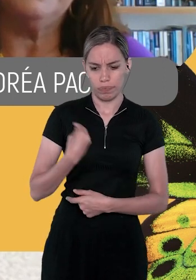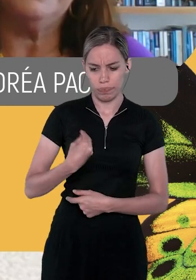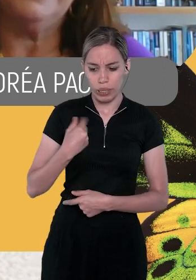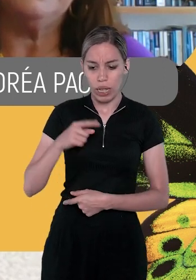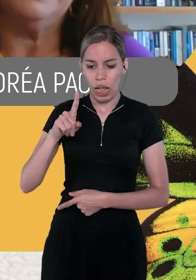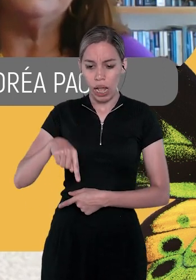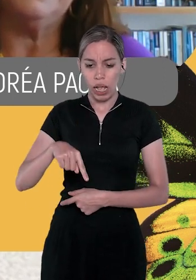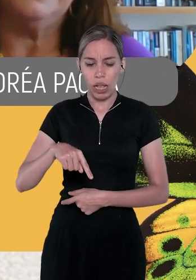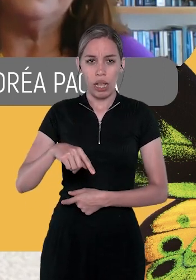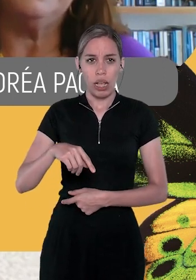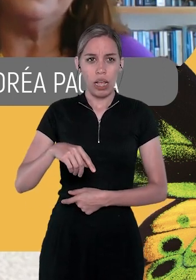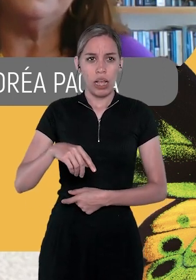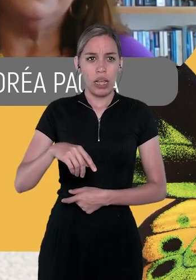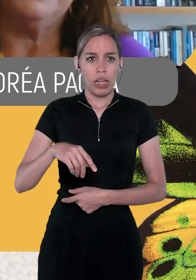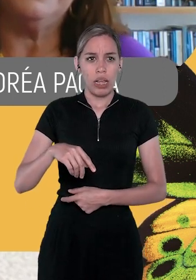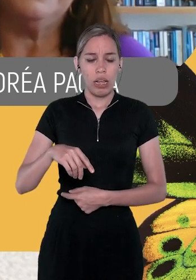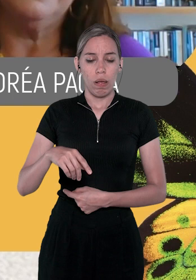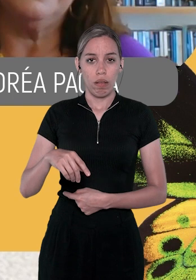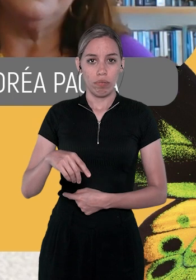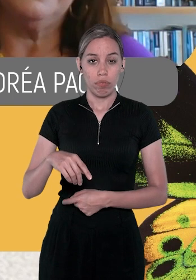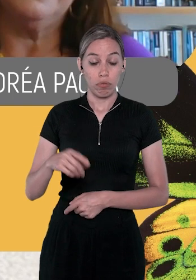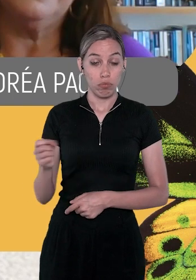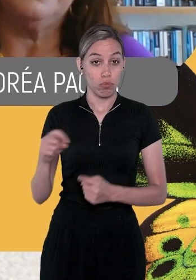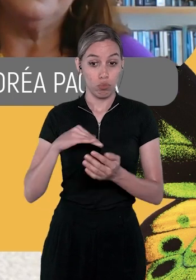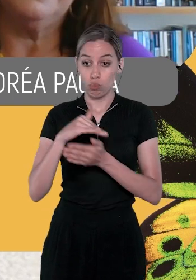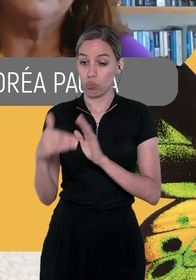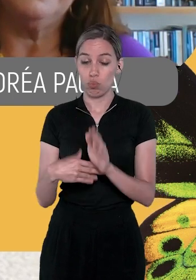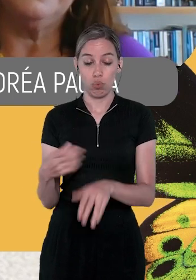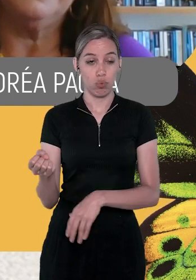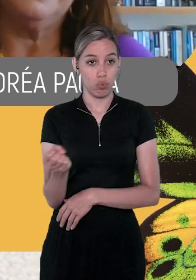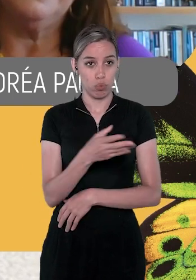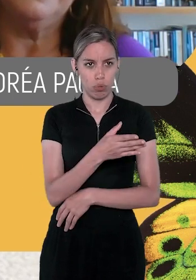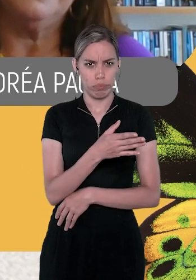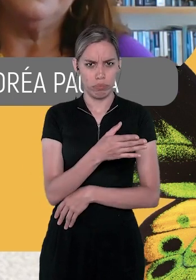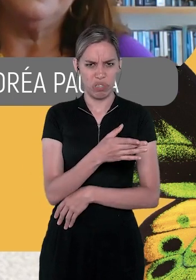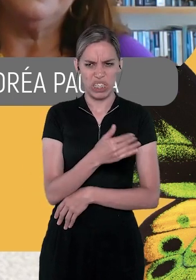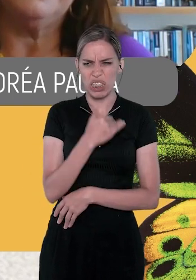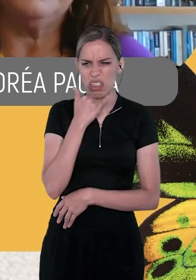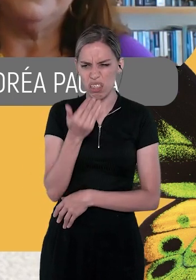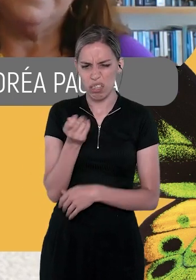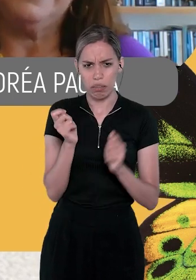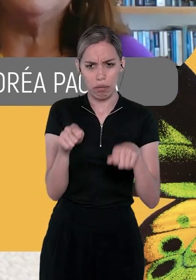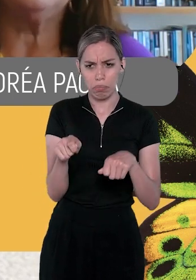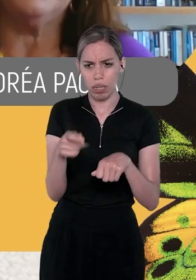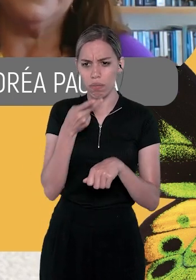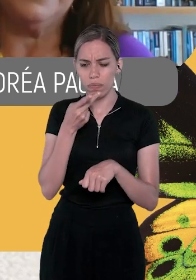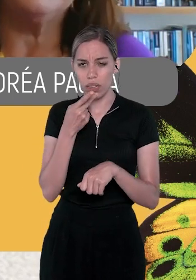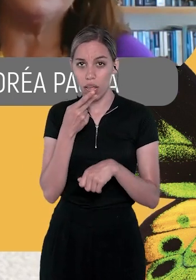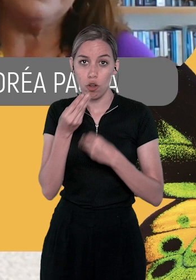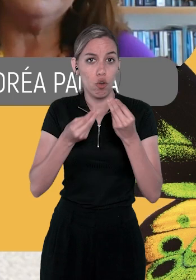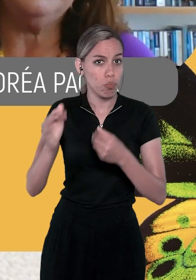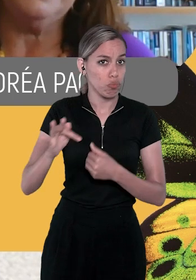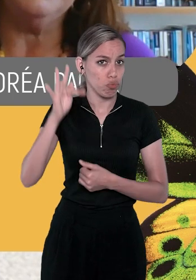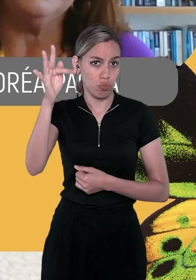inédita para nós, né? Completamente inédita, e a gente não realmente hoje ninguém é capaz de dizer como será o futuro